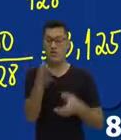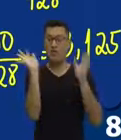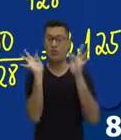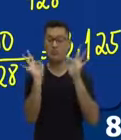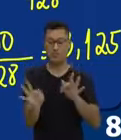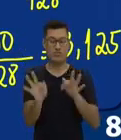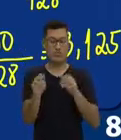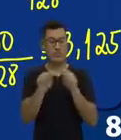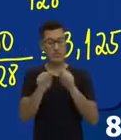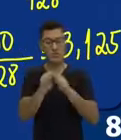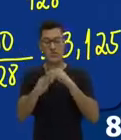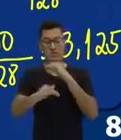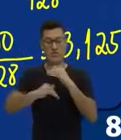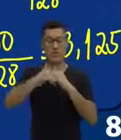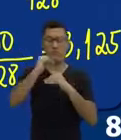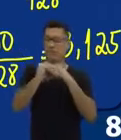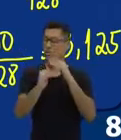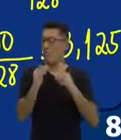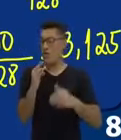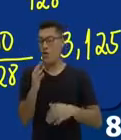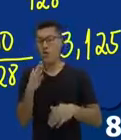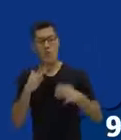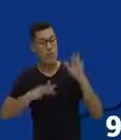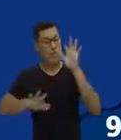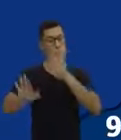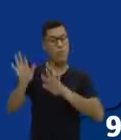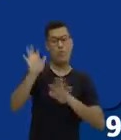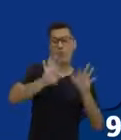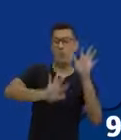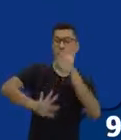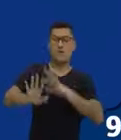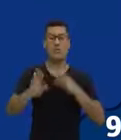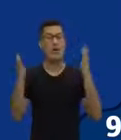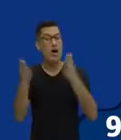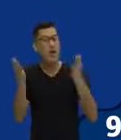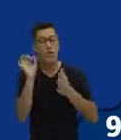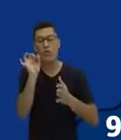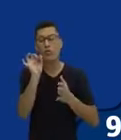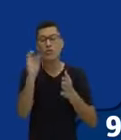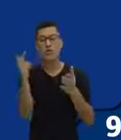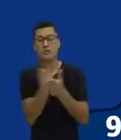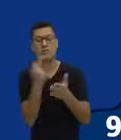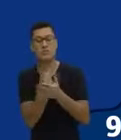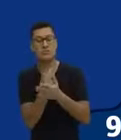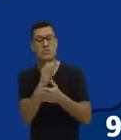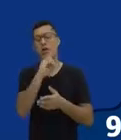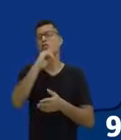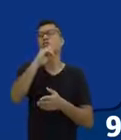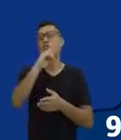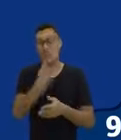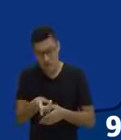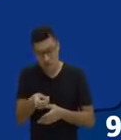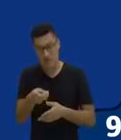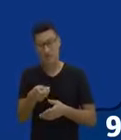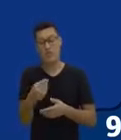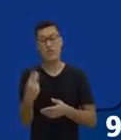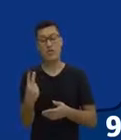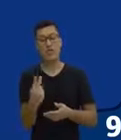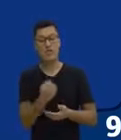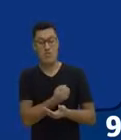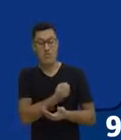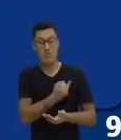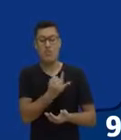ia construindo ela com calma. Já nessa questão, o que está acontecendo? Eu estou dizendo o valor